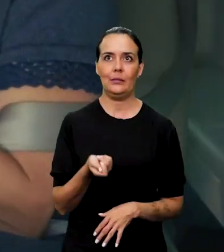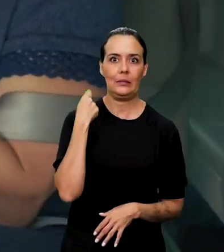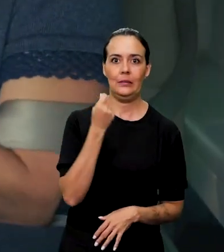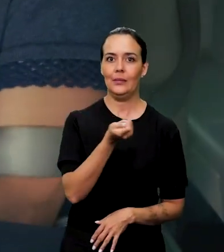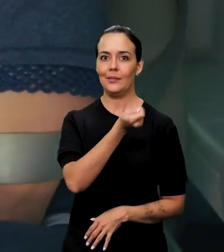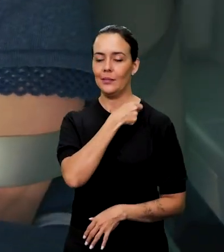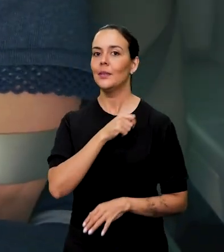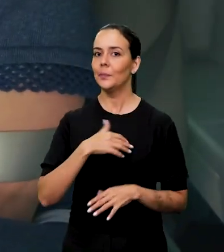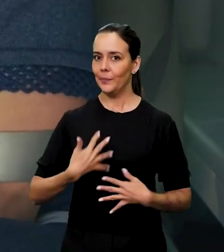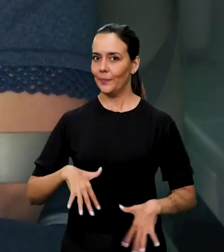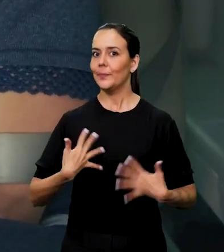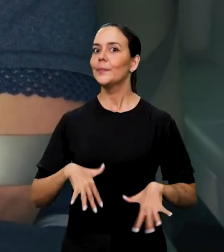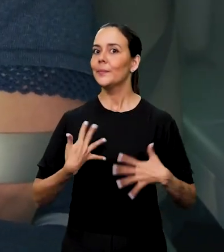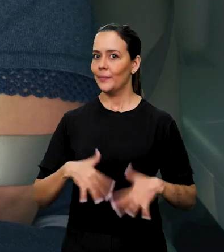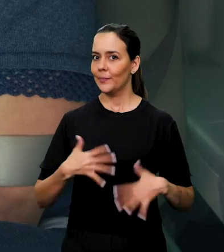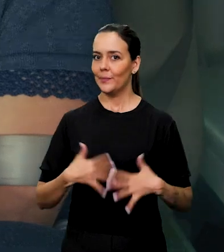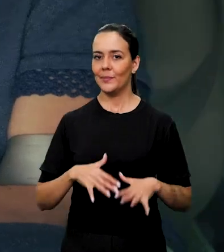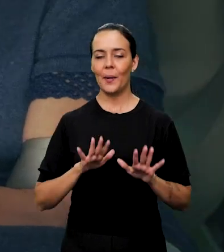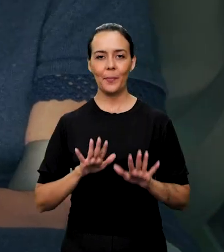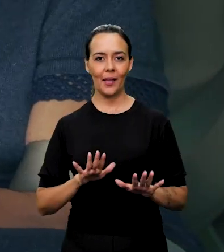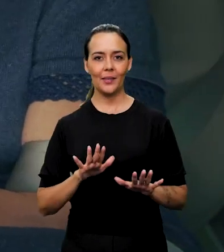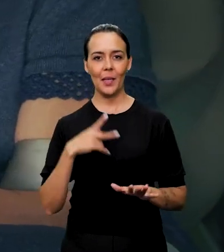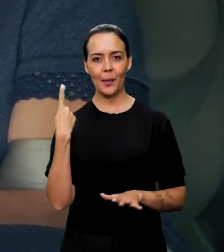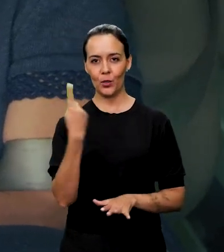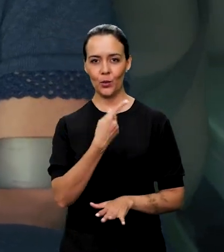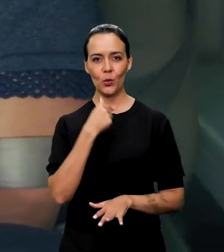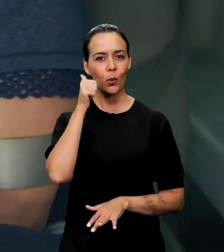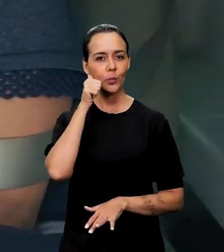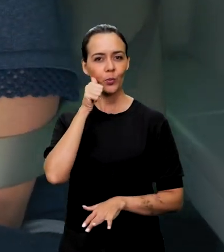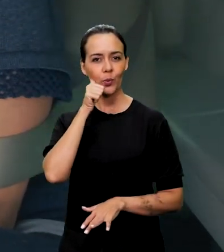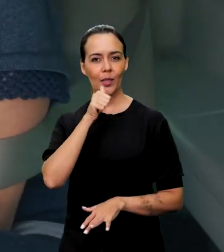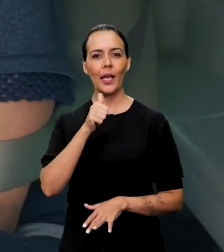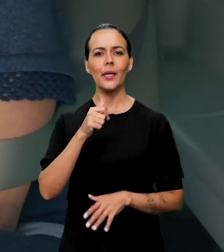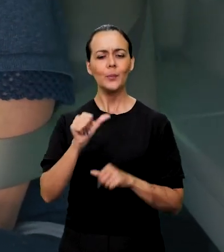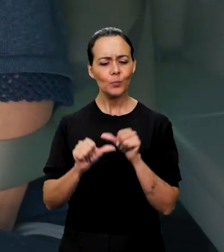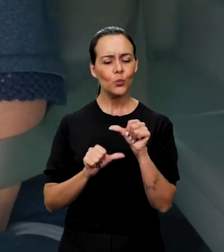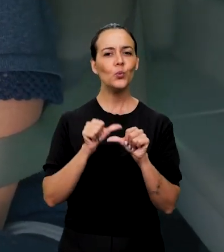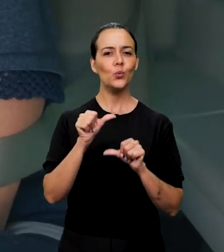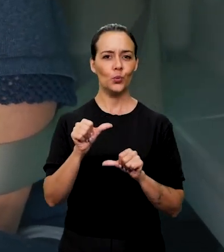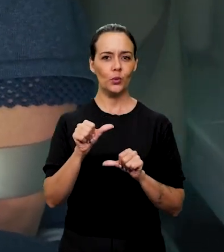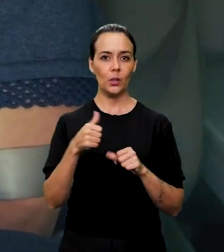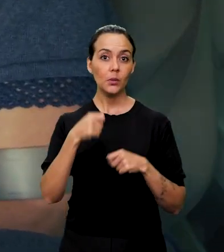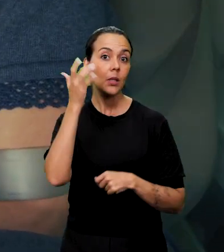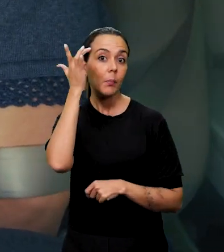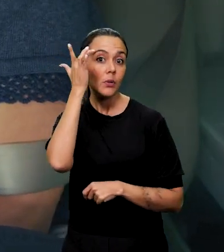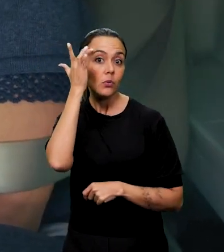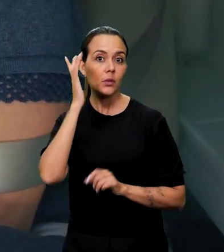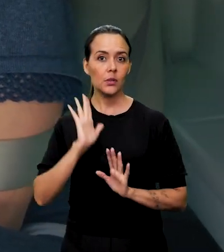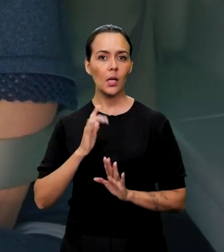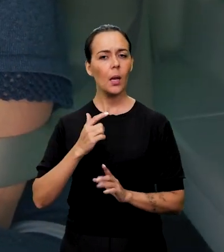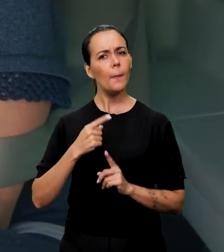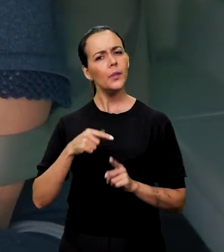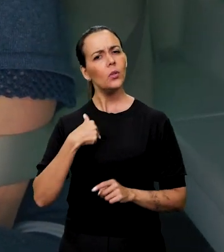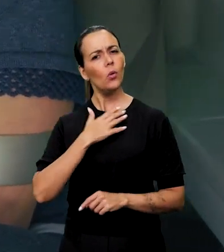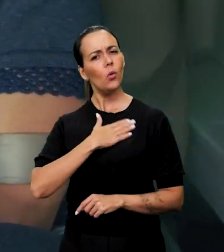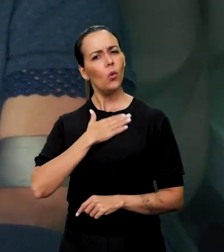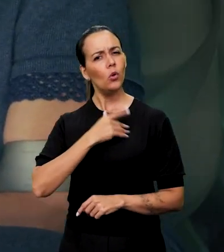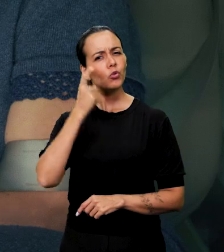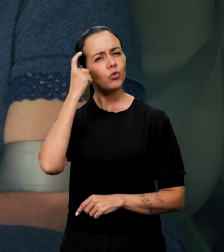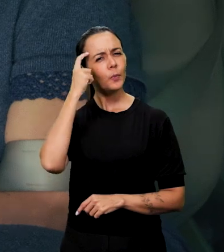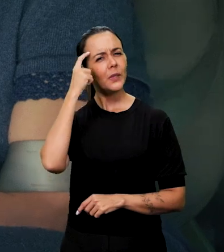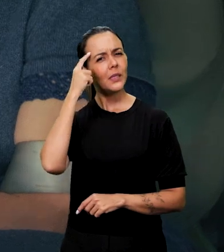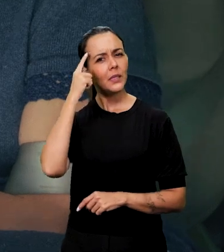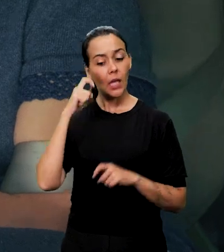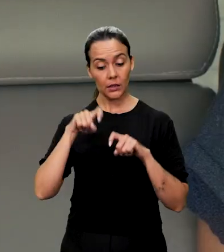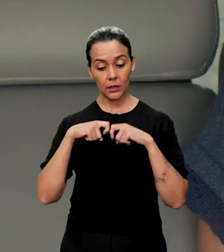com a Exato, a cidade. gente fala que a gente muda muito, né? Do mesmo jeito que a mulher amadurece, eu gosto de pensar que a sexualidade também amadurece junto com a gente ao